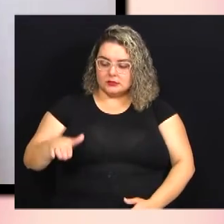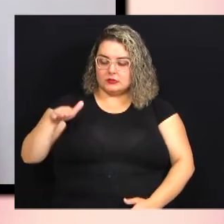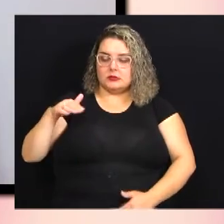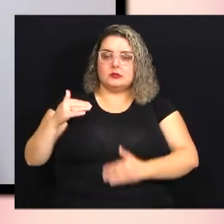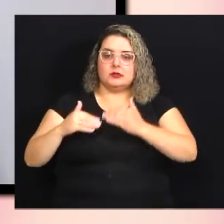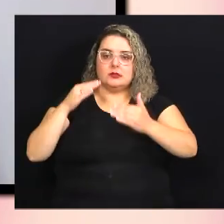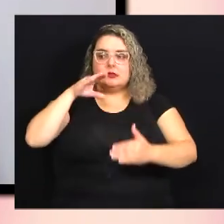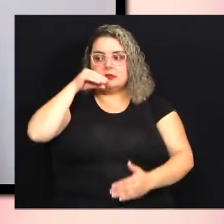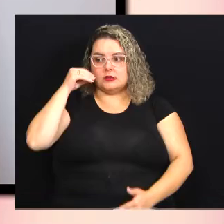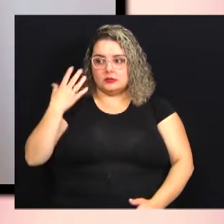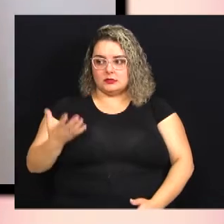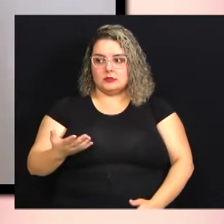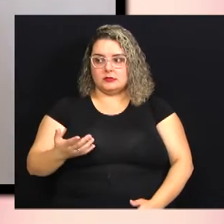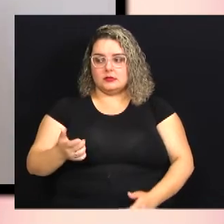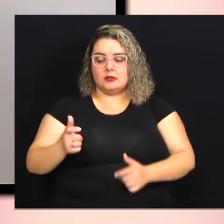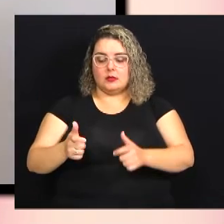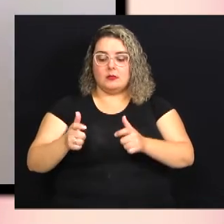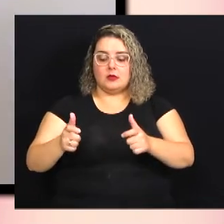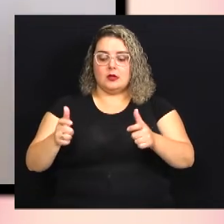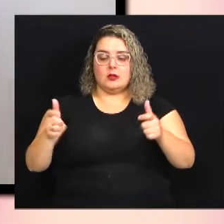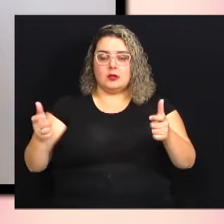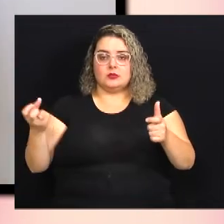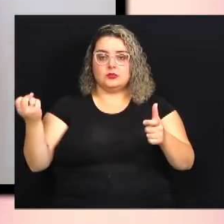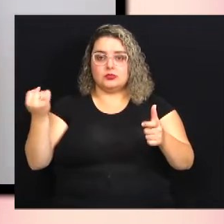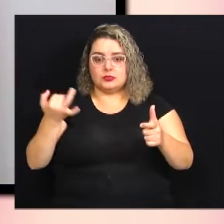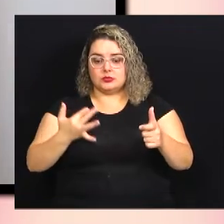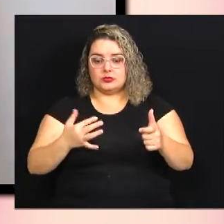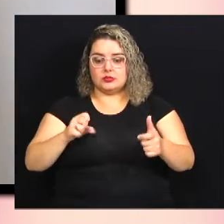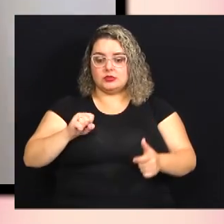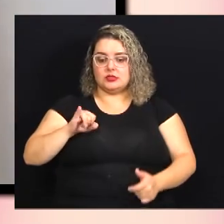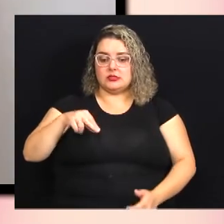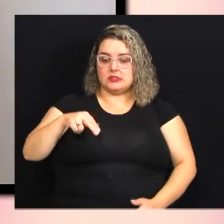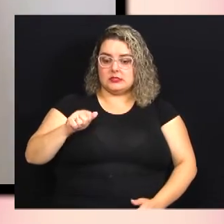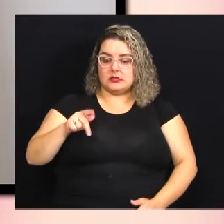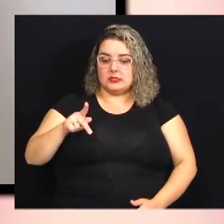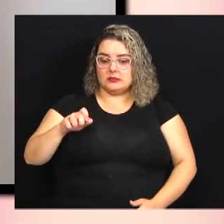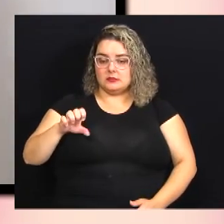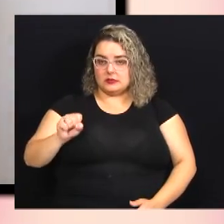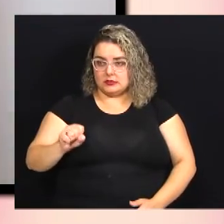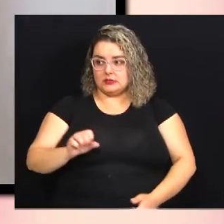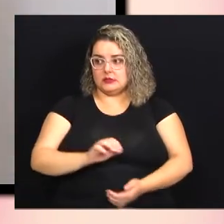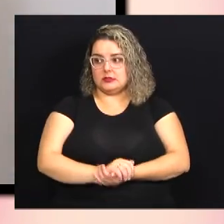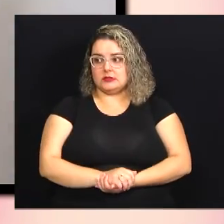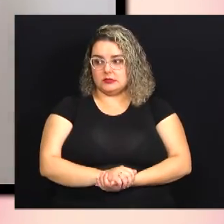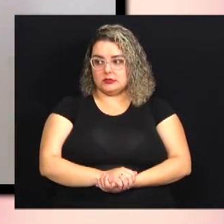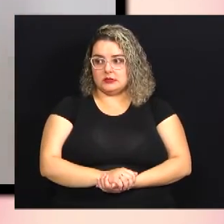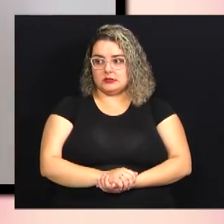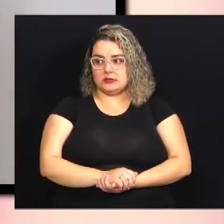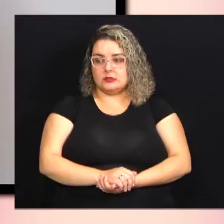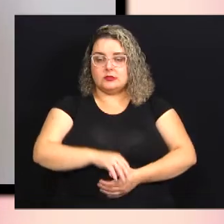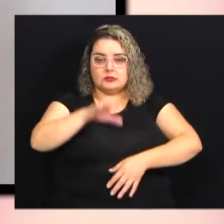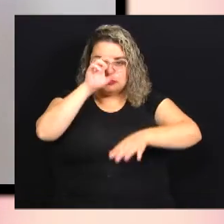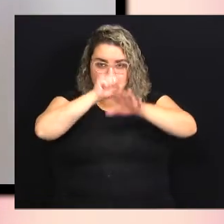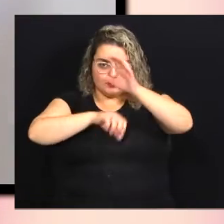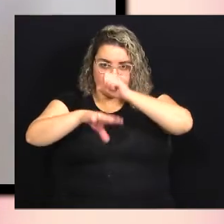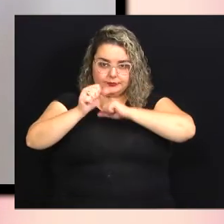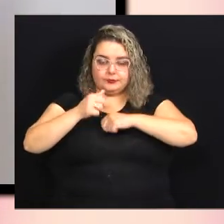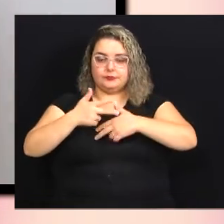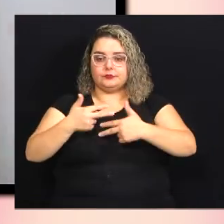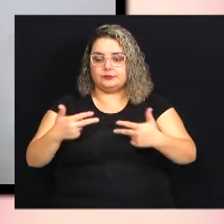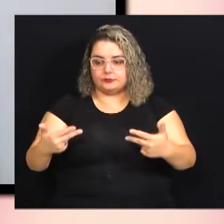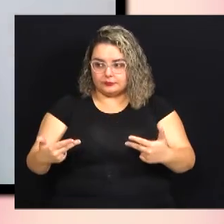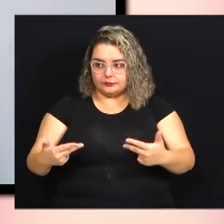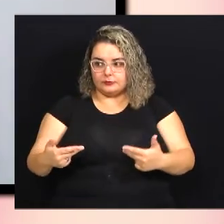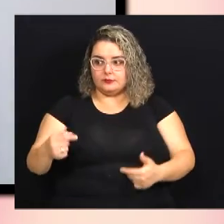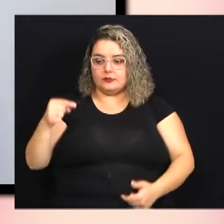né? Adolescente, eu vou aumentando a quantidade de sinapse conforme eu vou aprendendo as